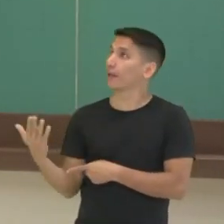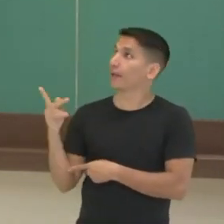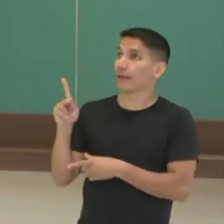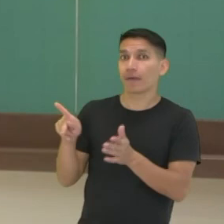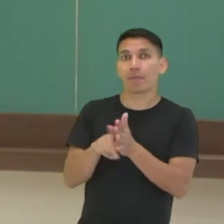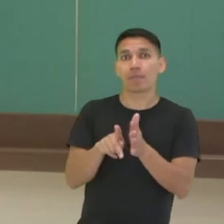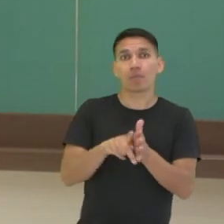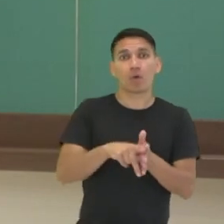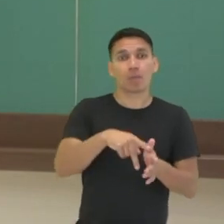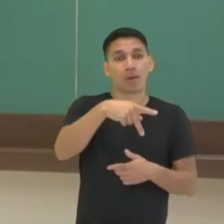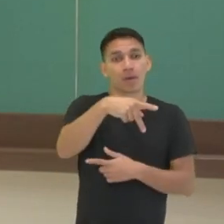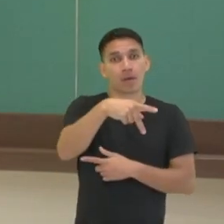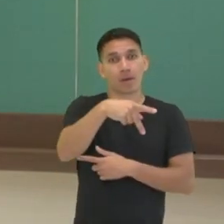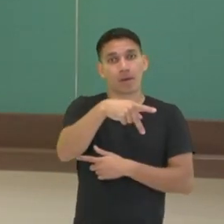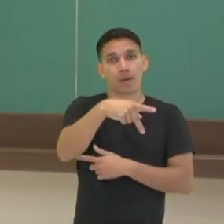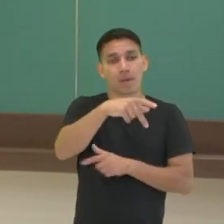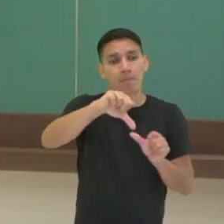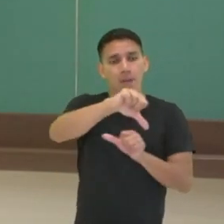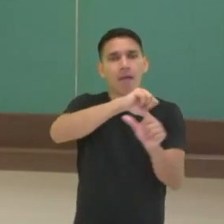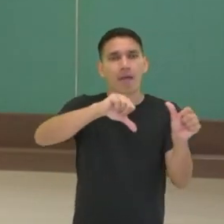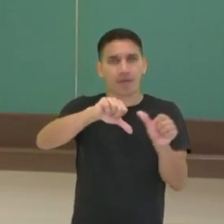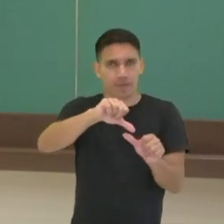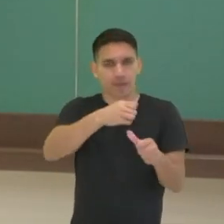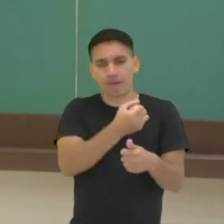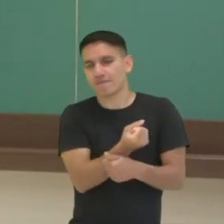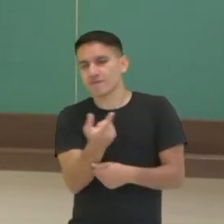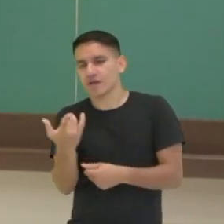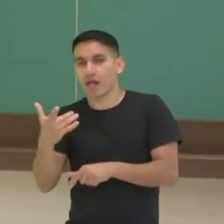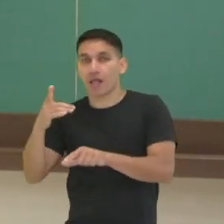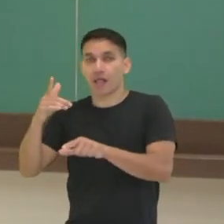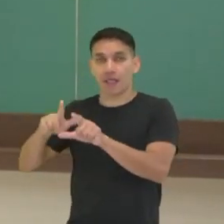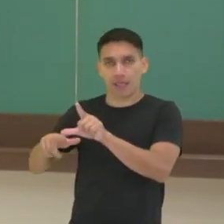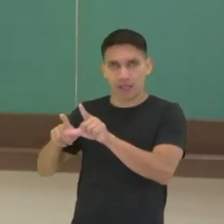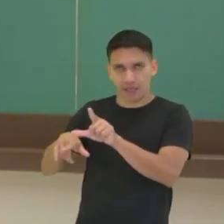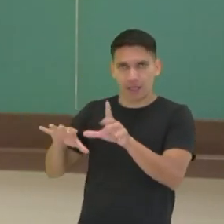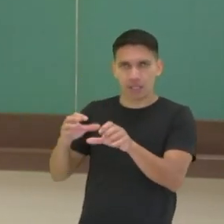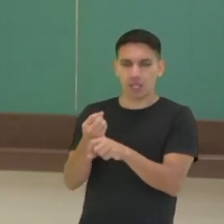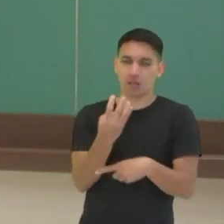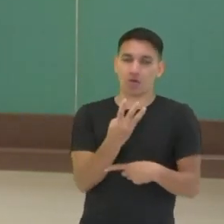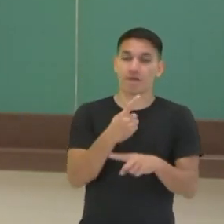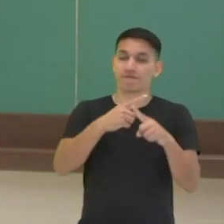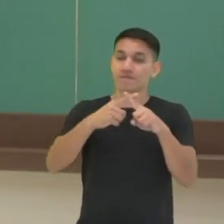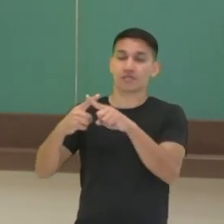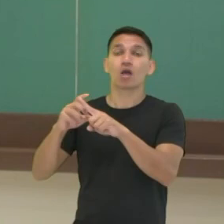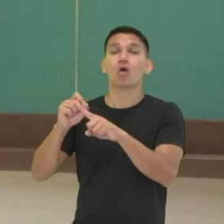das demais letras que sobraram, que no caso eram 4, vezes a